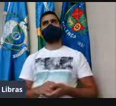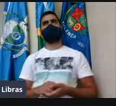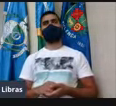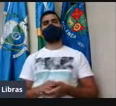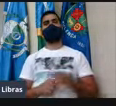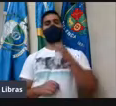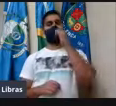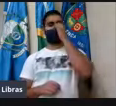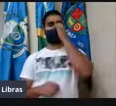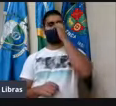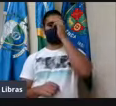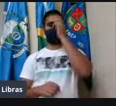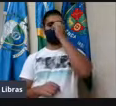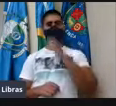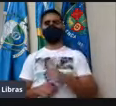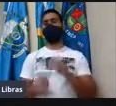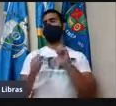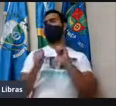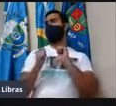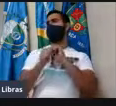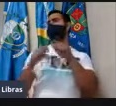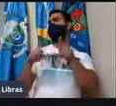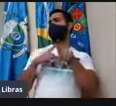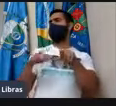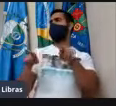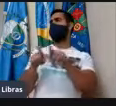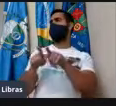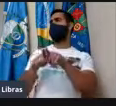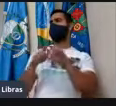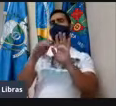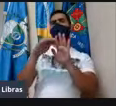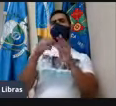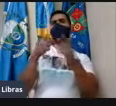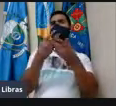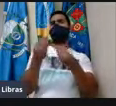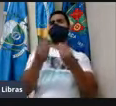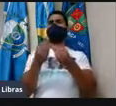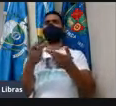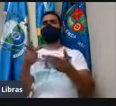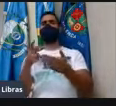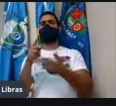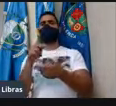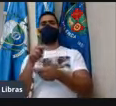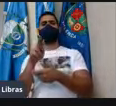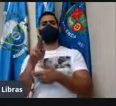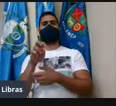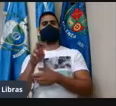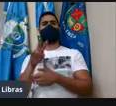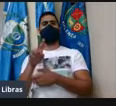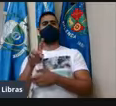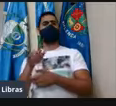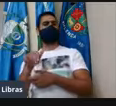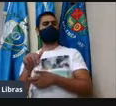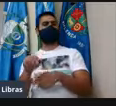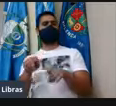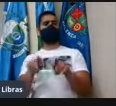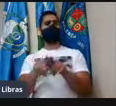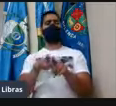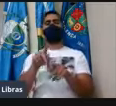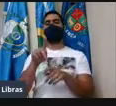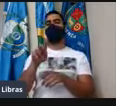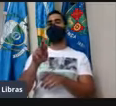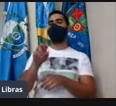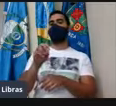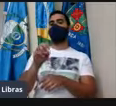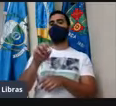Junto dela veio o indicador de situação previdenciária e o progestão, que